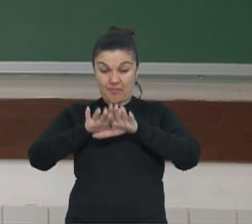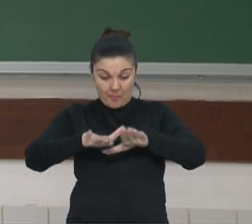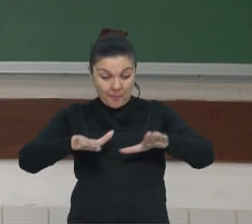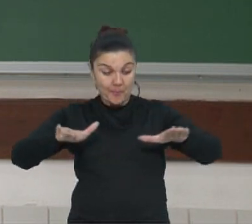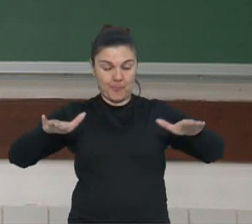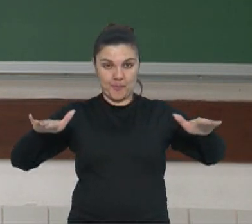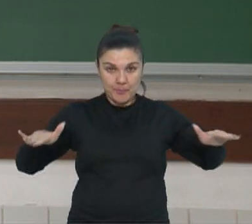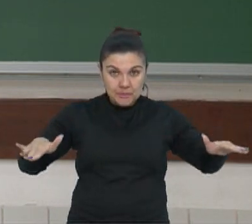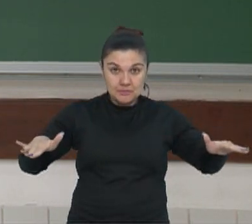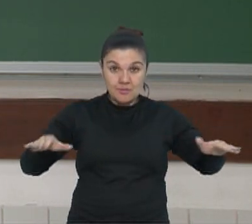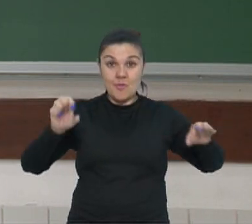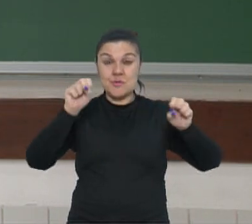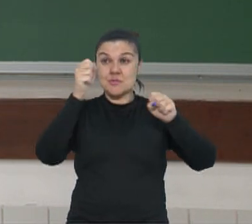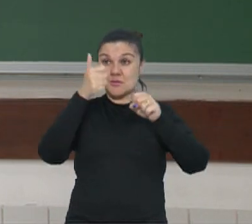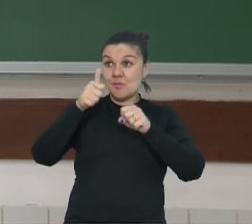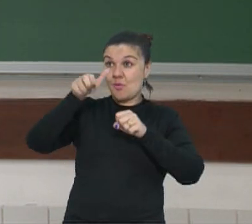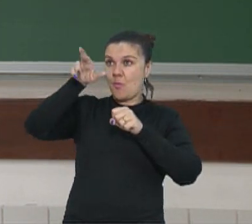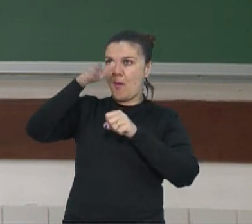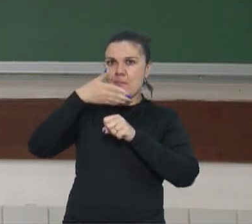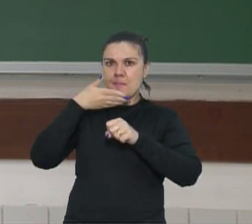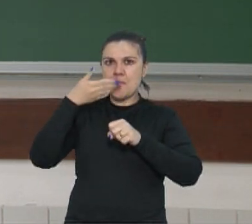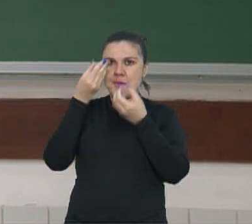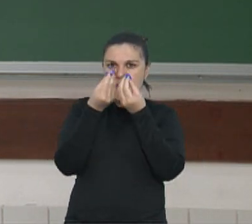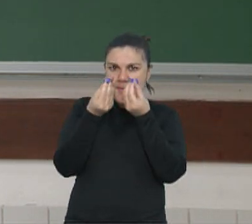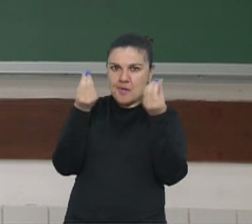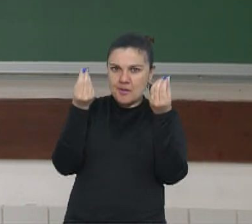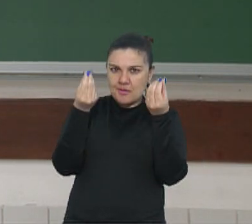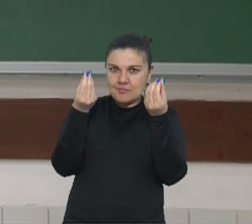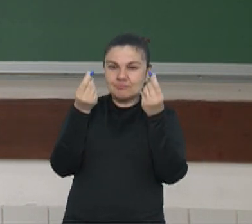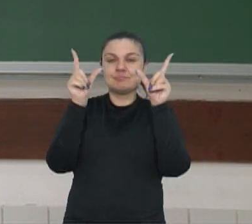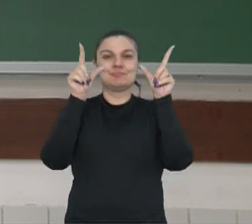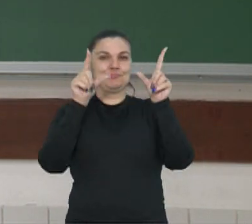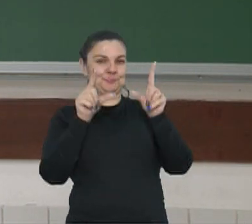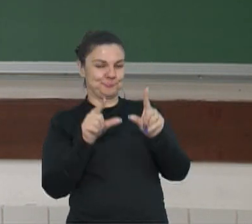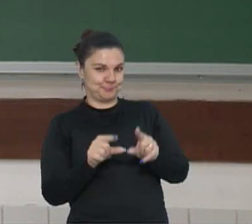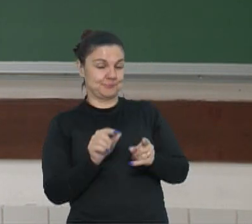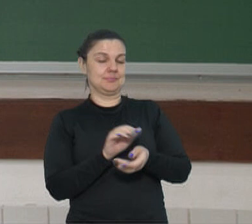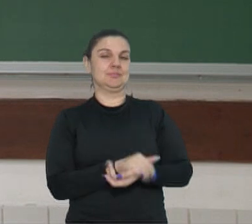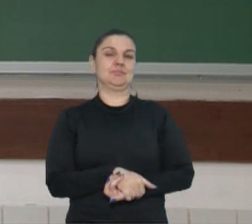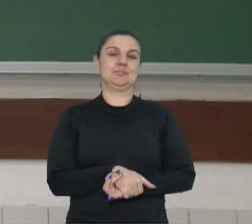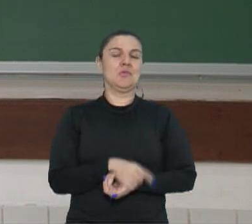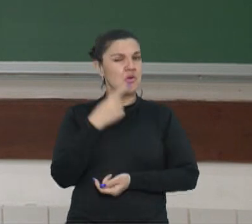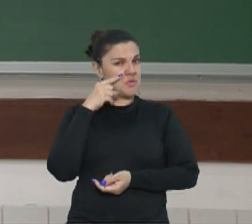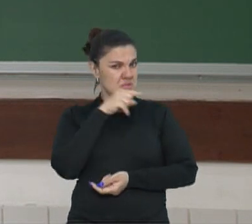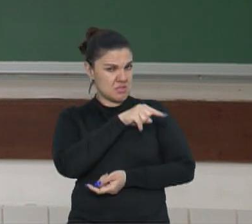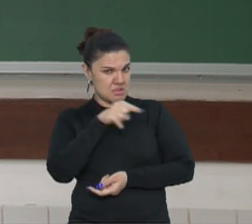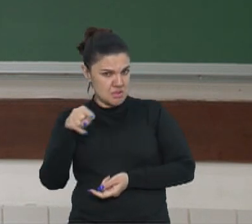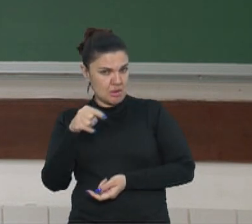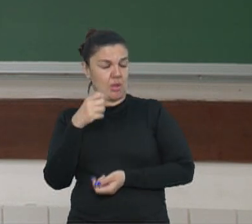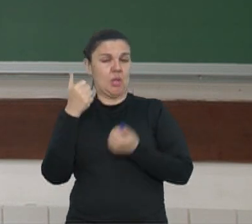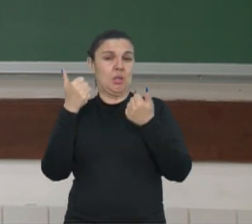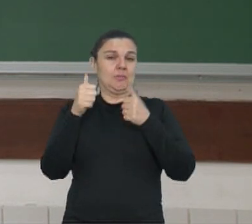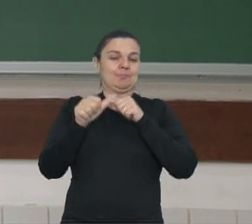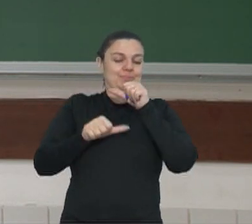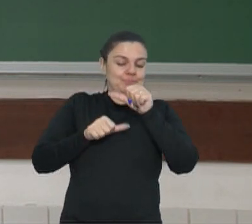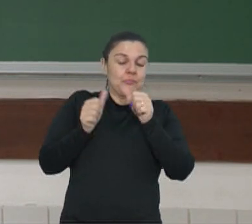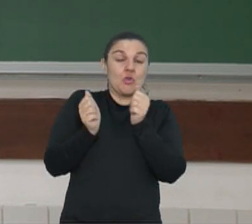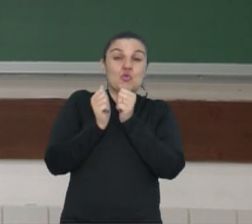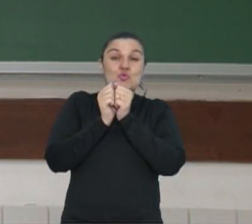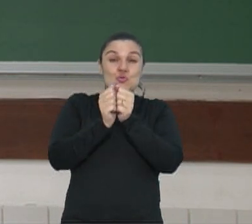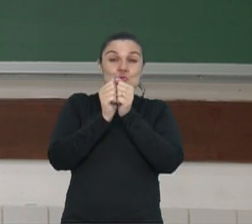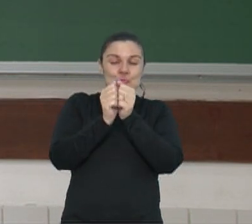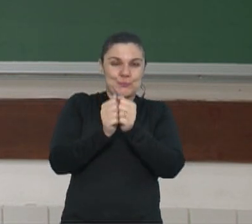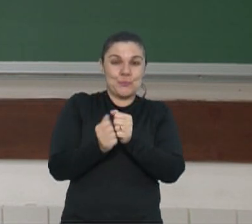protegido e se o ar com uma melhor qualidade, esse gasto diminui. Estão vendo como as coisas estão o tempo todo